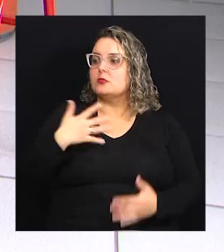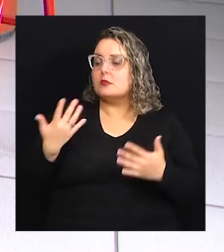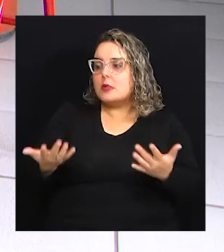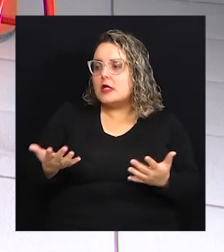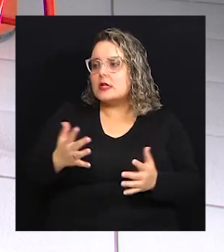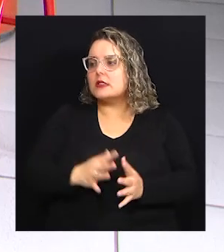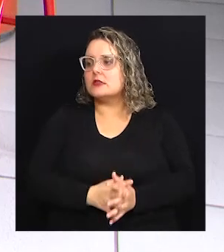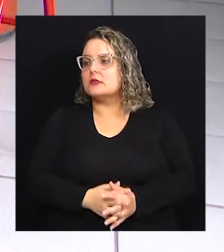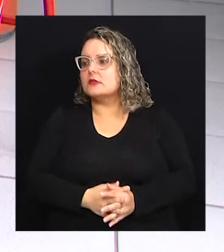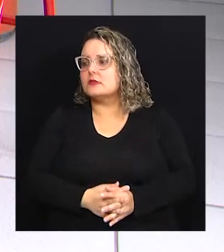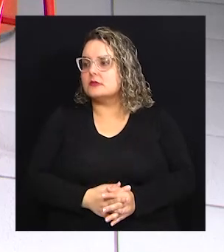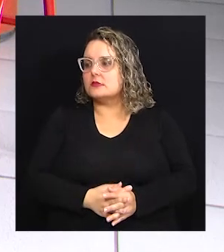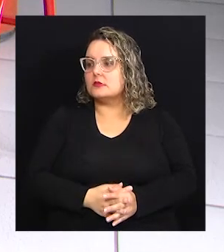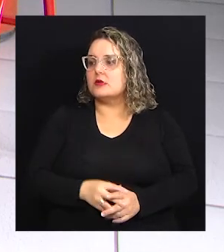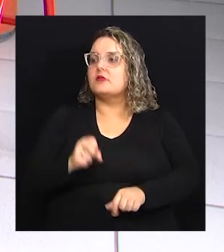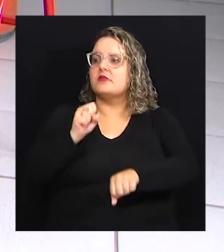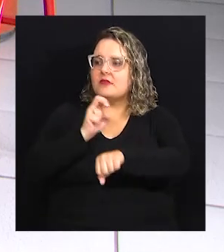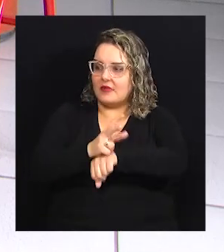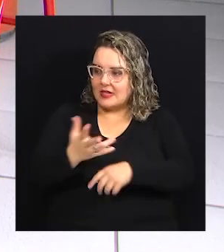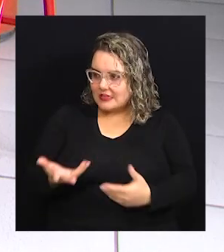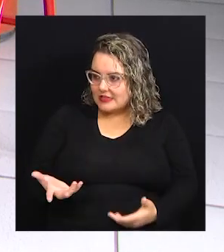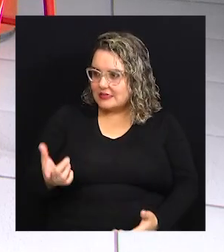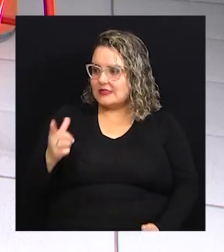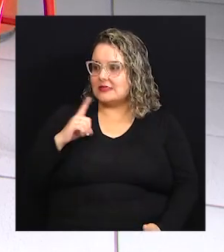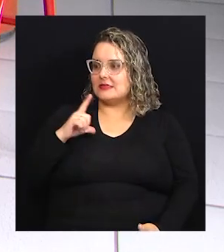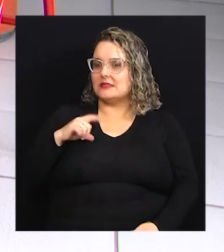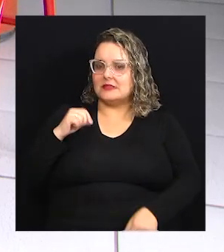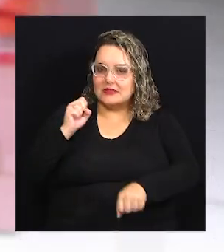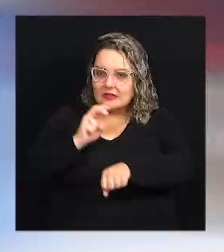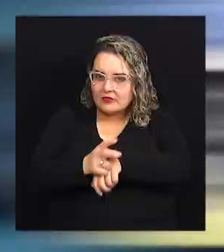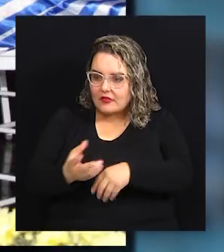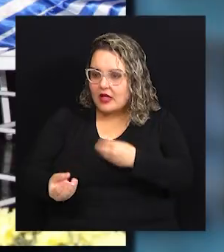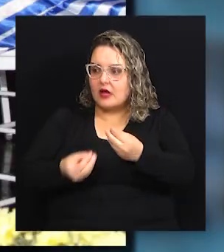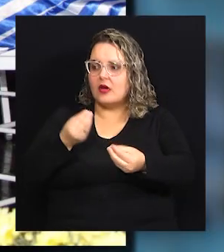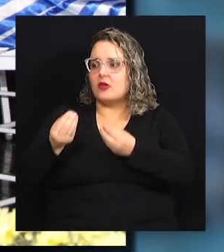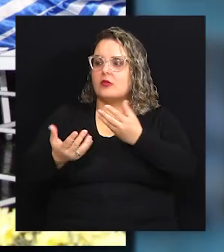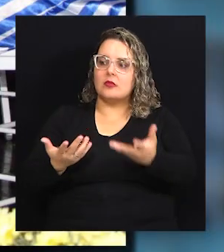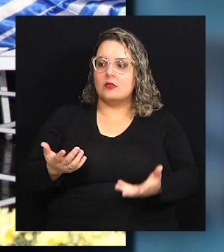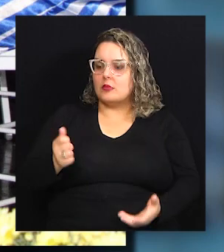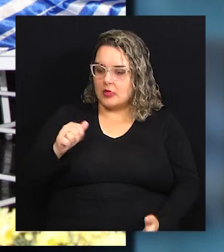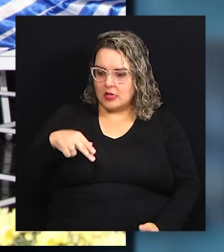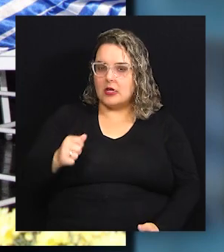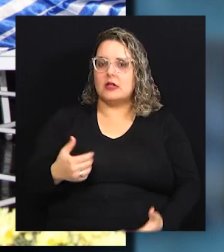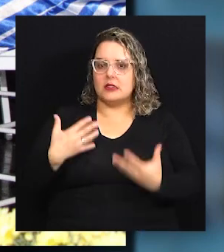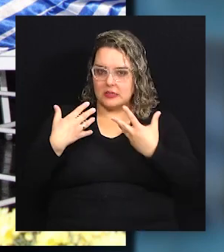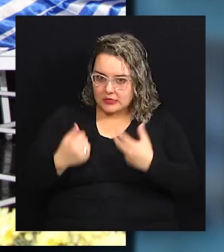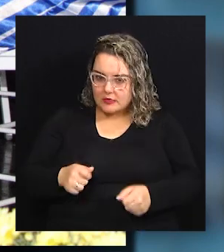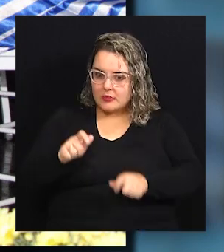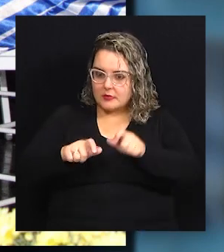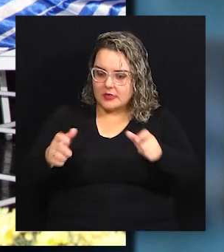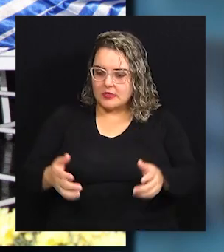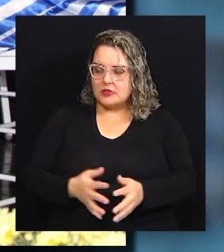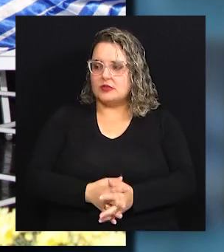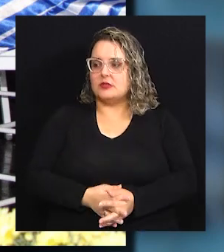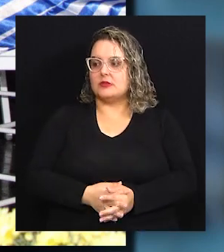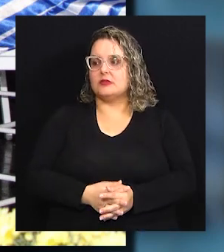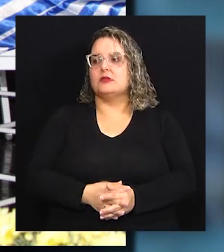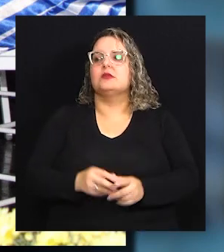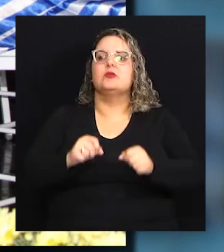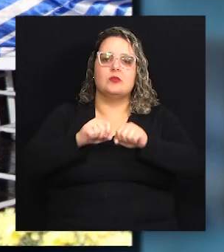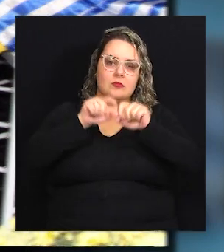saberia falar sobre essa parte, mas vagas. Tá tendo vaga ainda? A Ana tá podendo receber